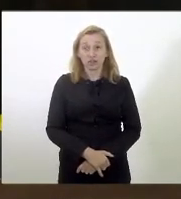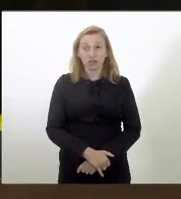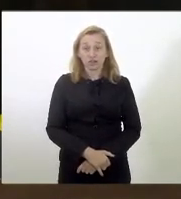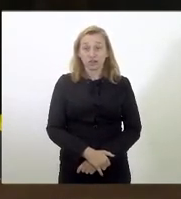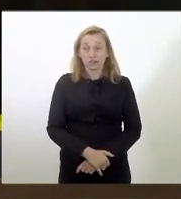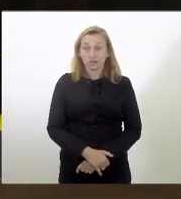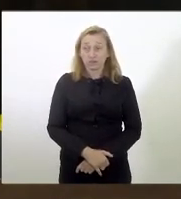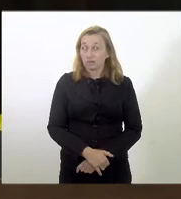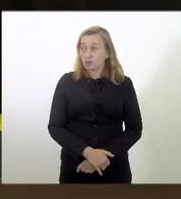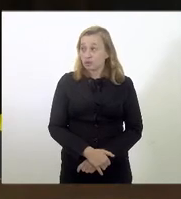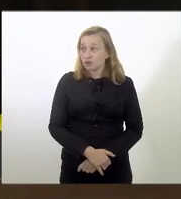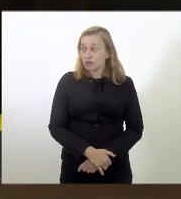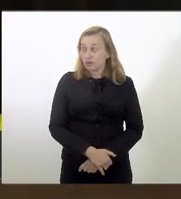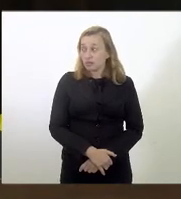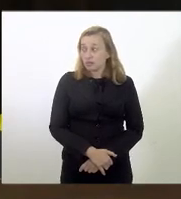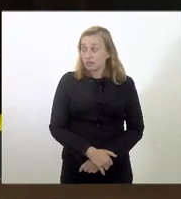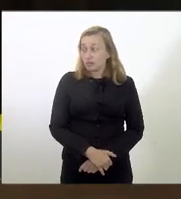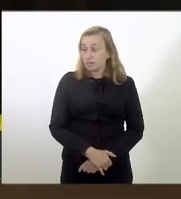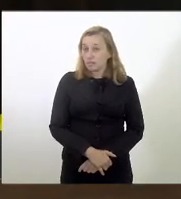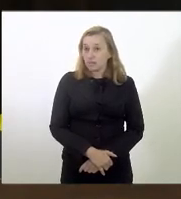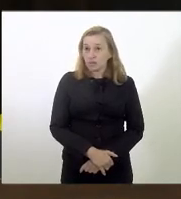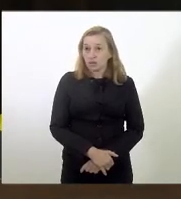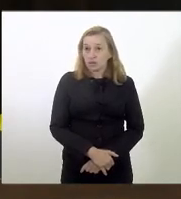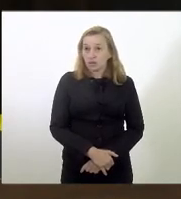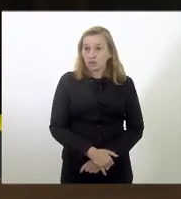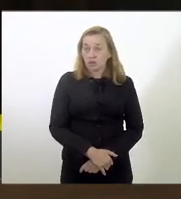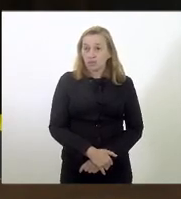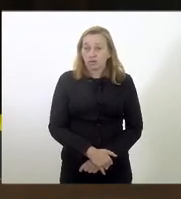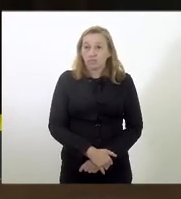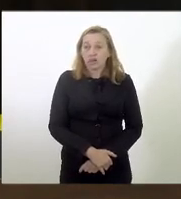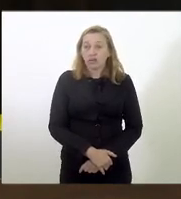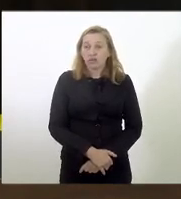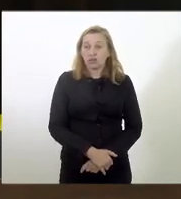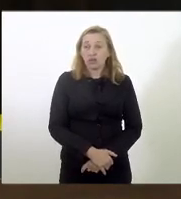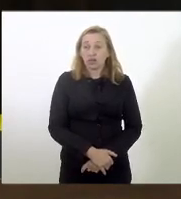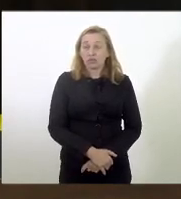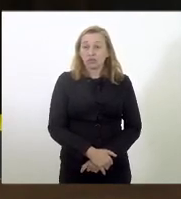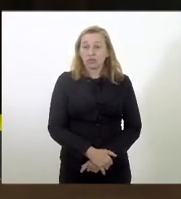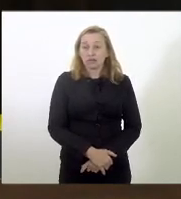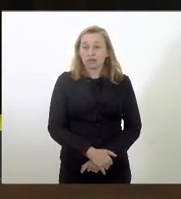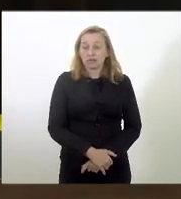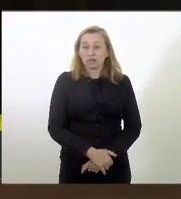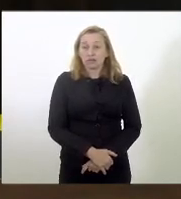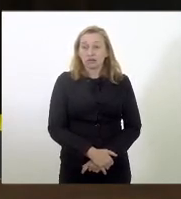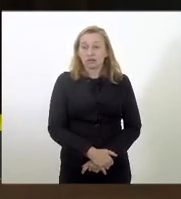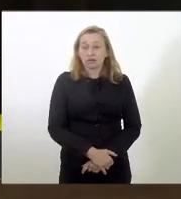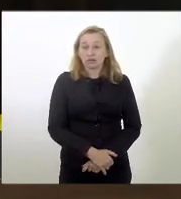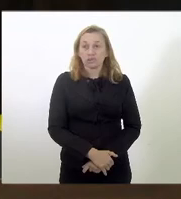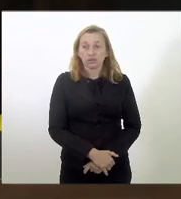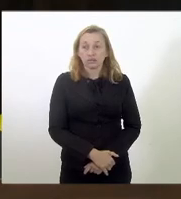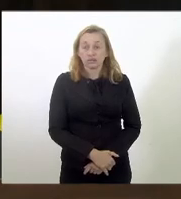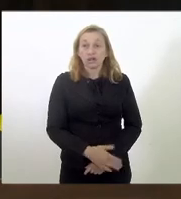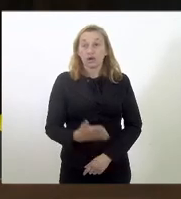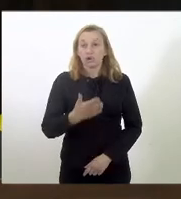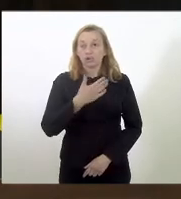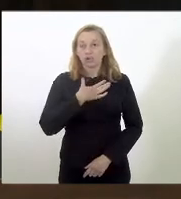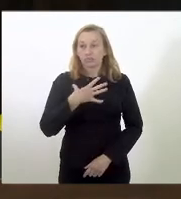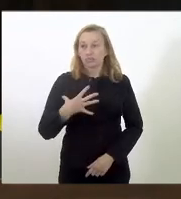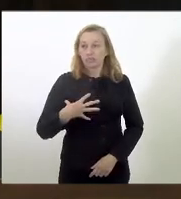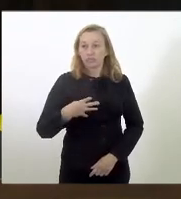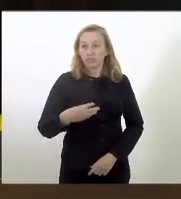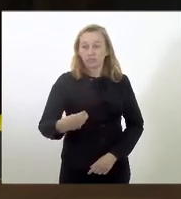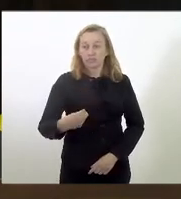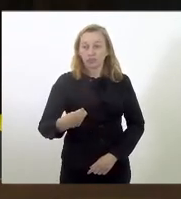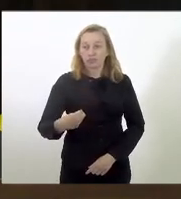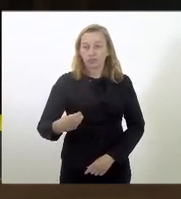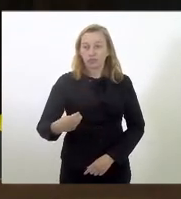de um espaço que é a resistência, que é o circo também. Saudar aqui o meu filho que está presente aqui,